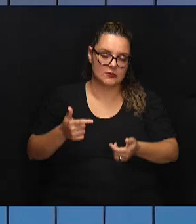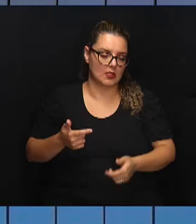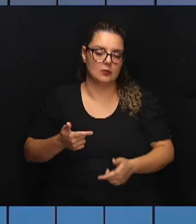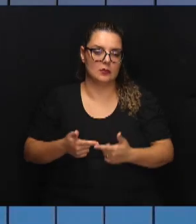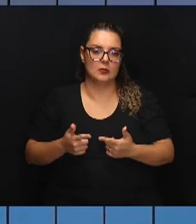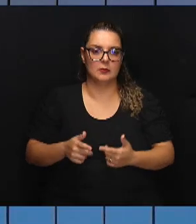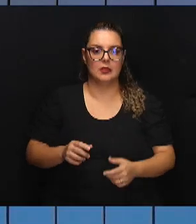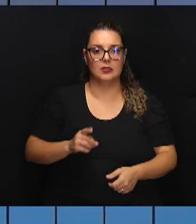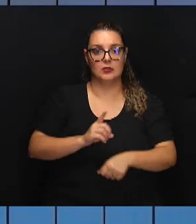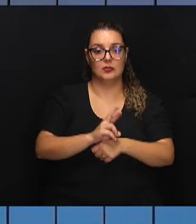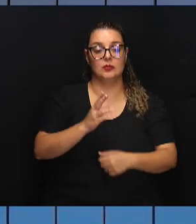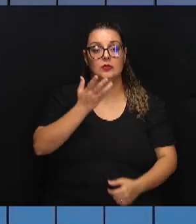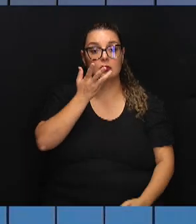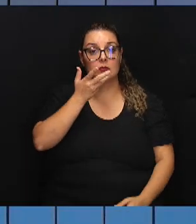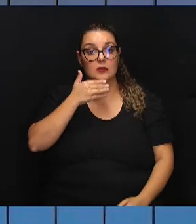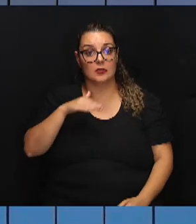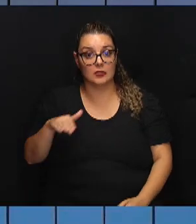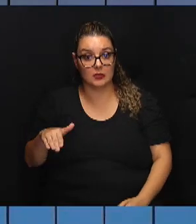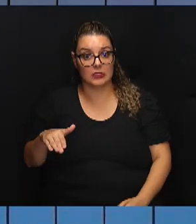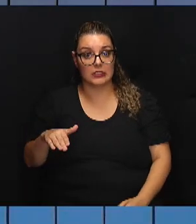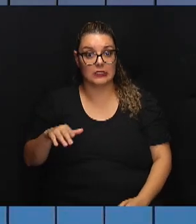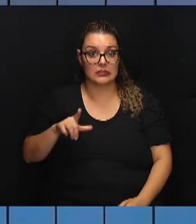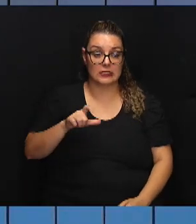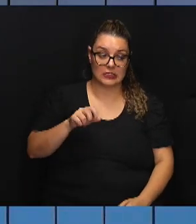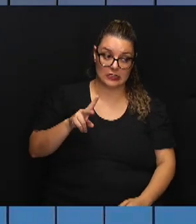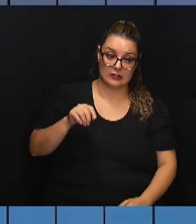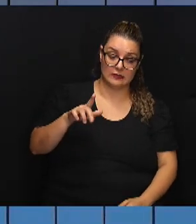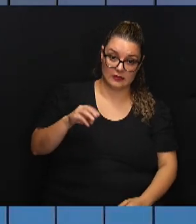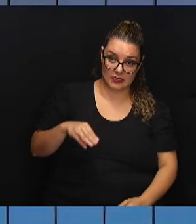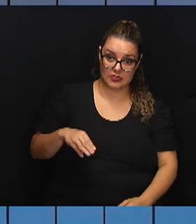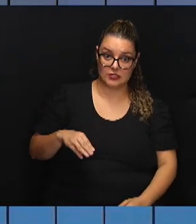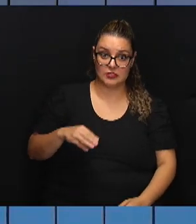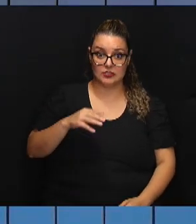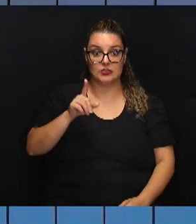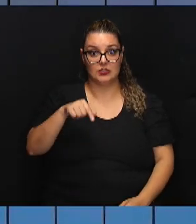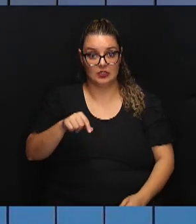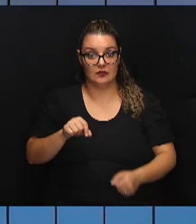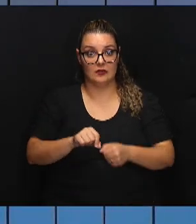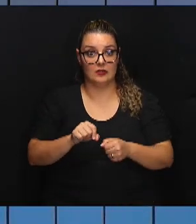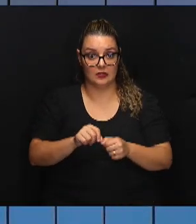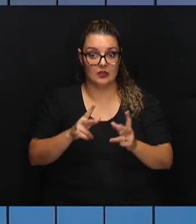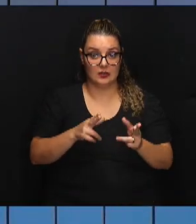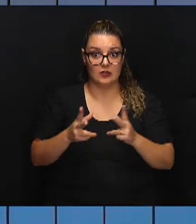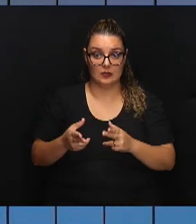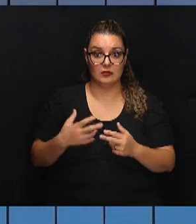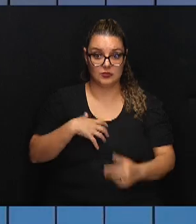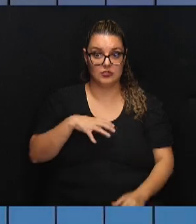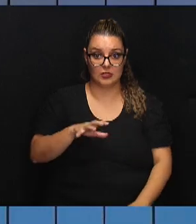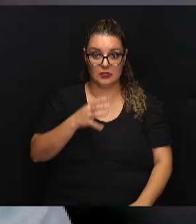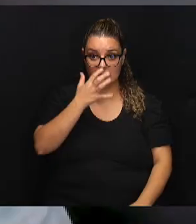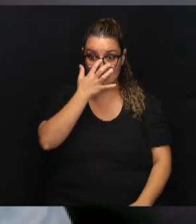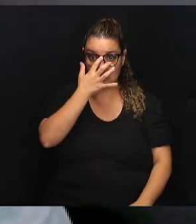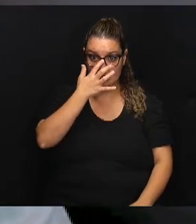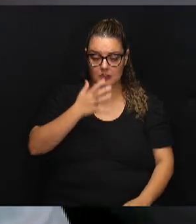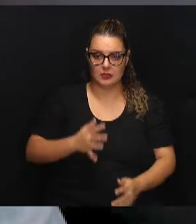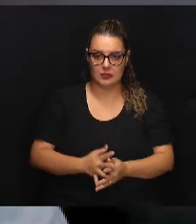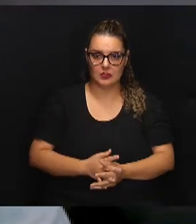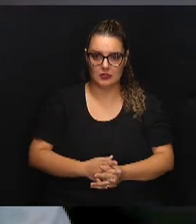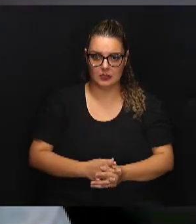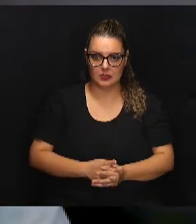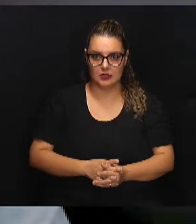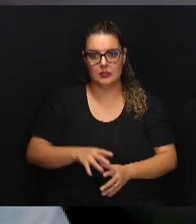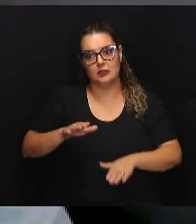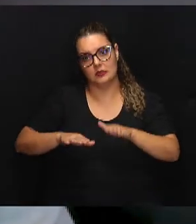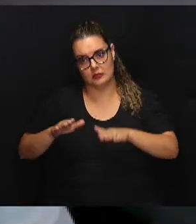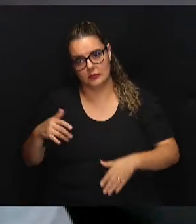Doutor, para as crianças, essa lavagem nasal também é recomendada? Ela é feita da mesma forma? Sim, a depender da